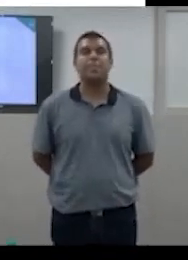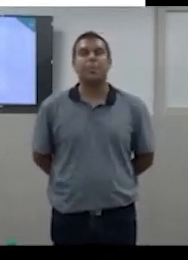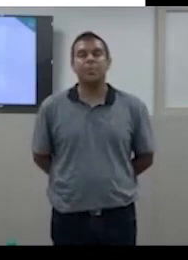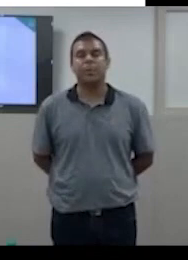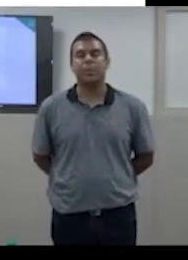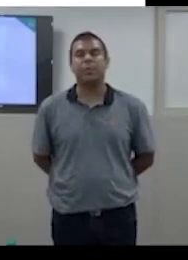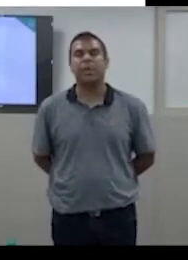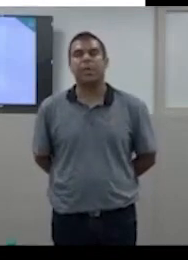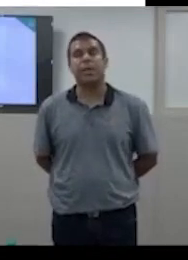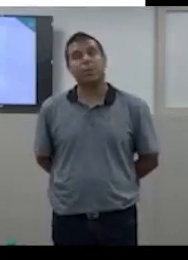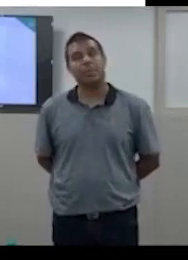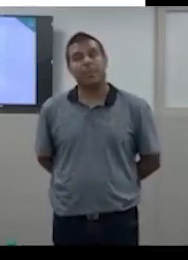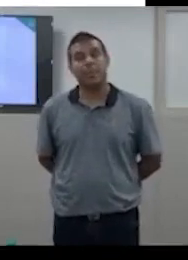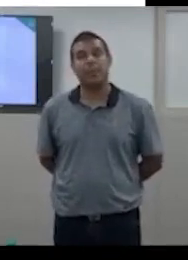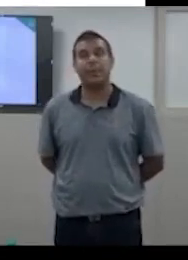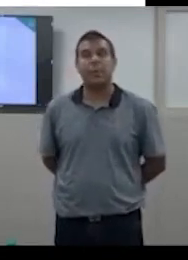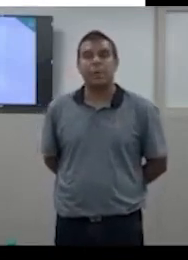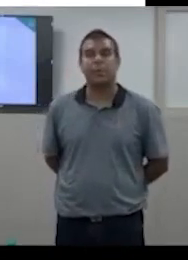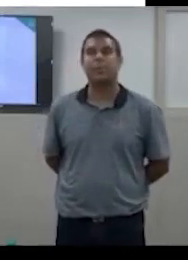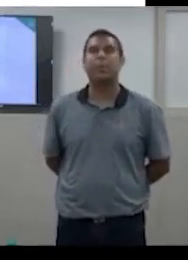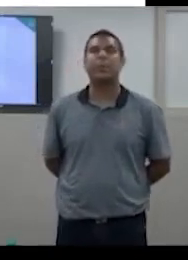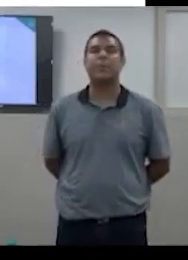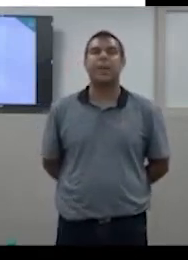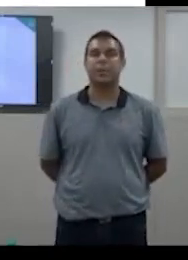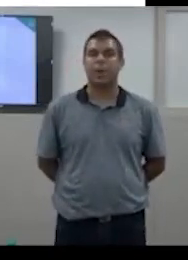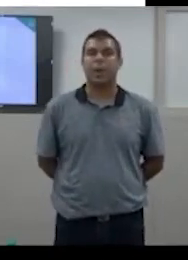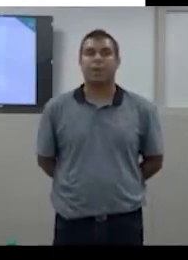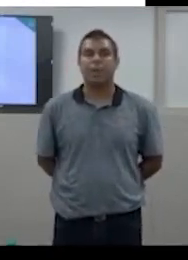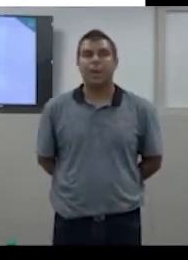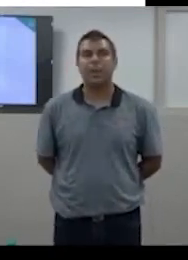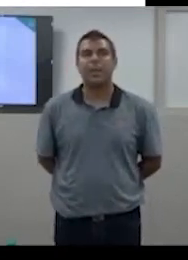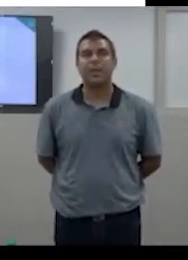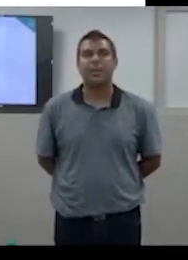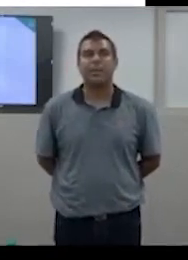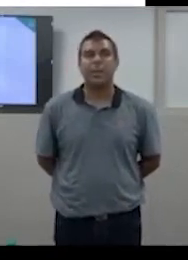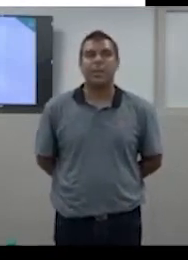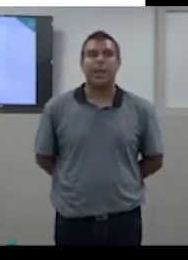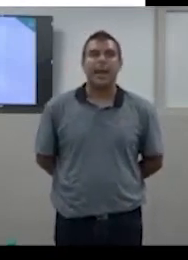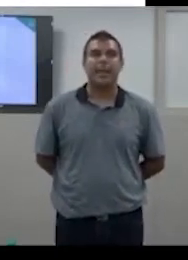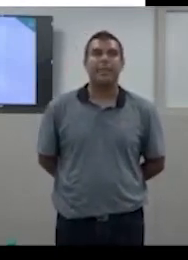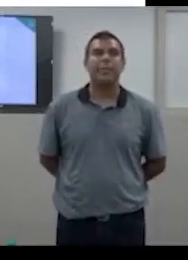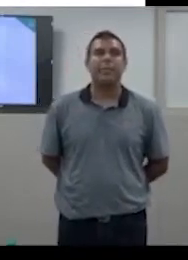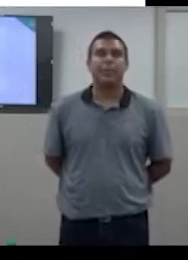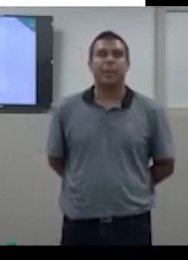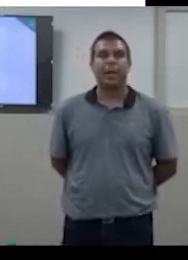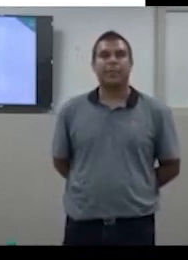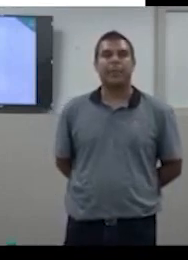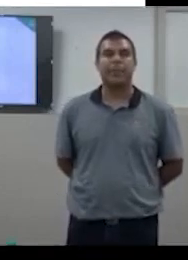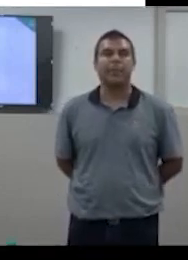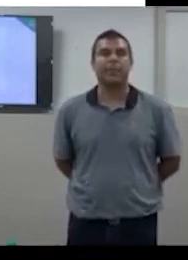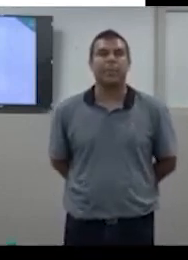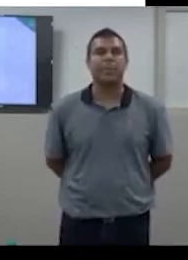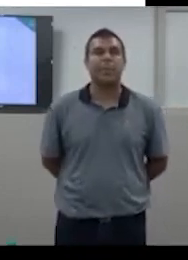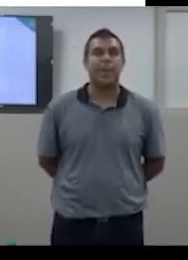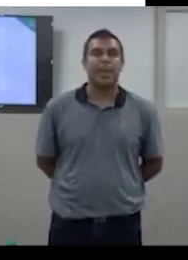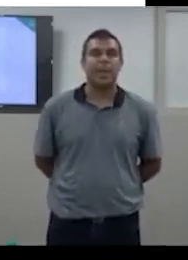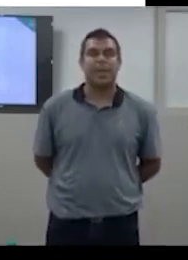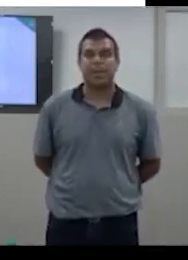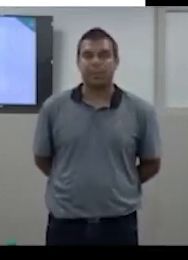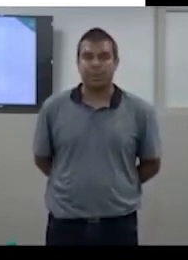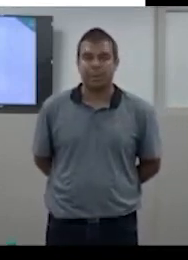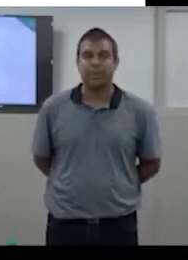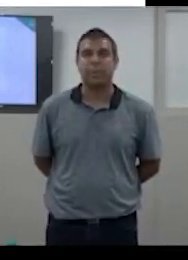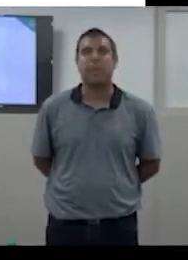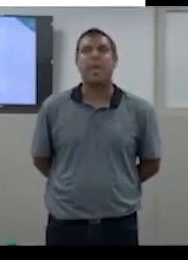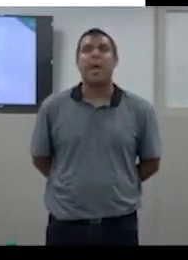Você precisa de muito mais quantidade de calor para fazer essa nova mudança de estado. Só que aí o que está acontecendo? Ali no eixo do gráfico está aparecendo ali como